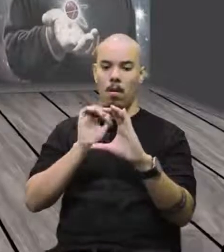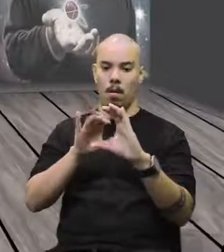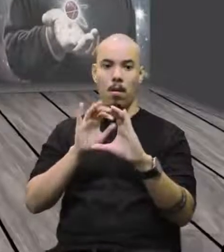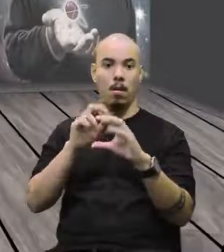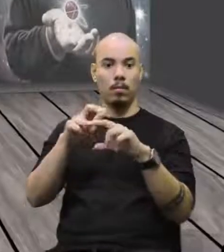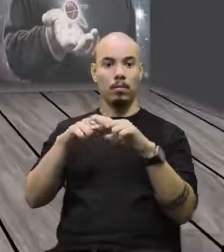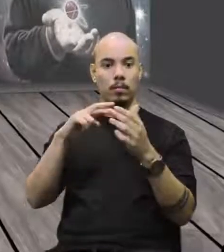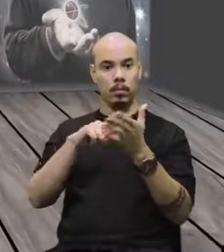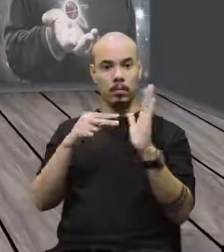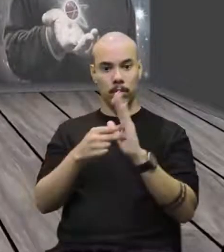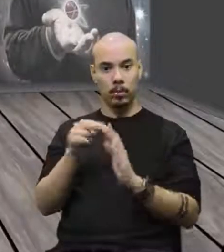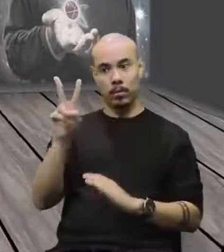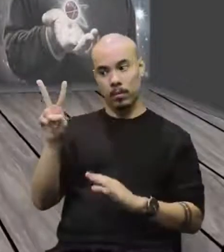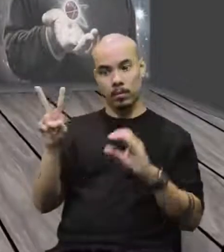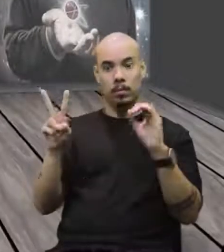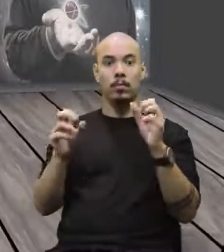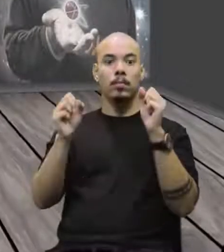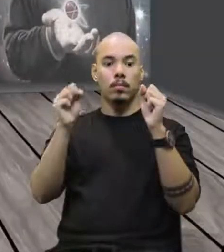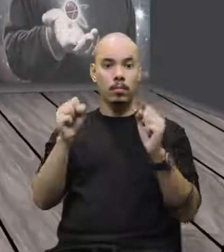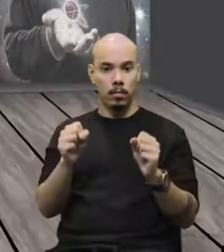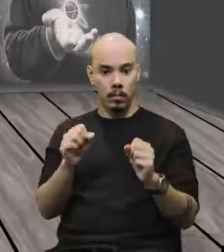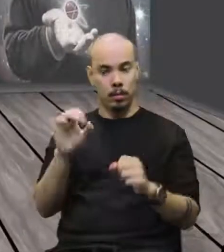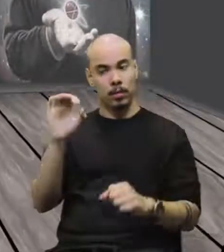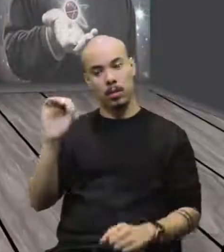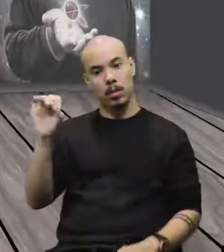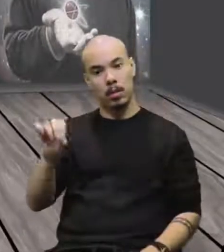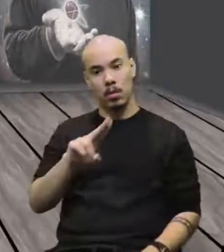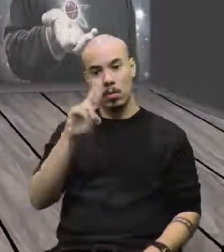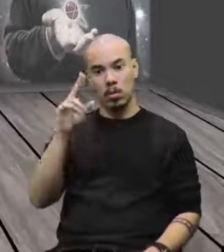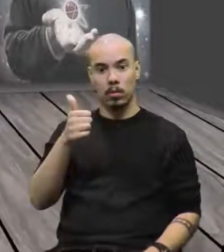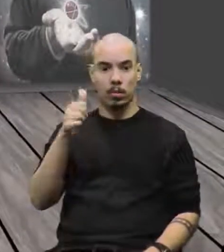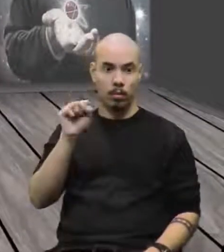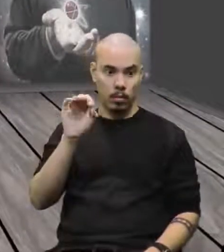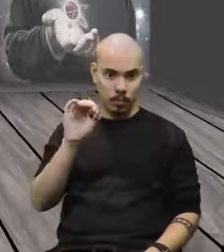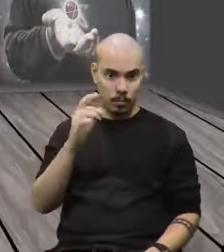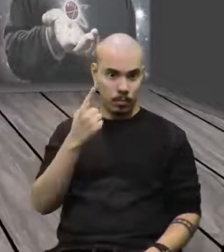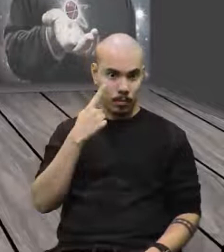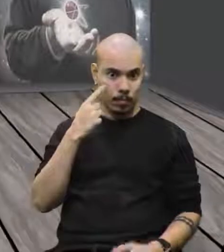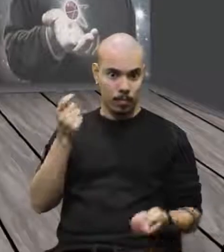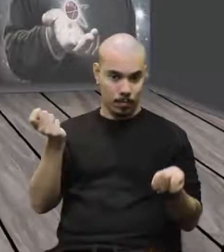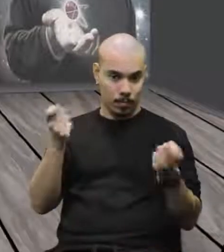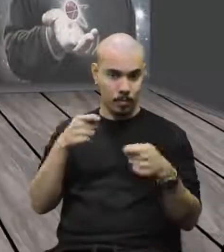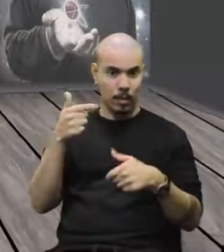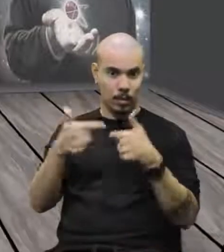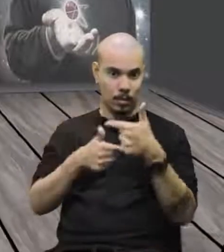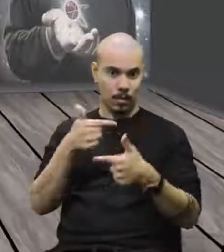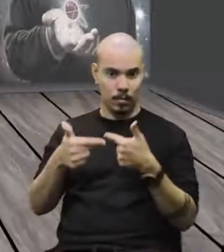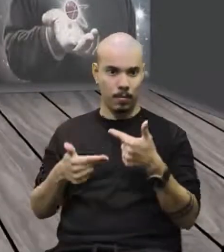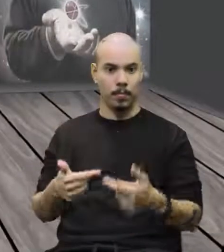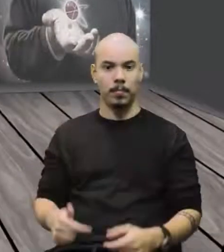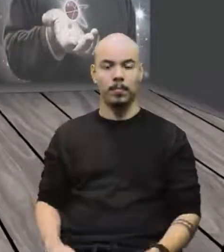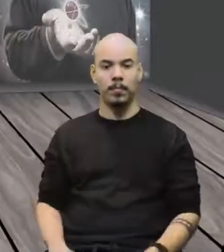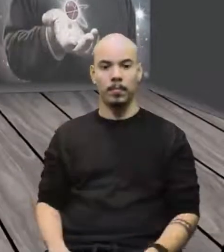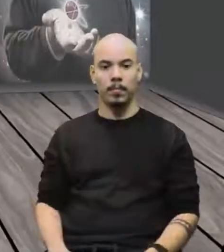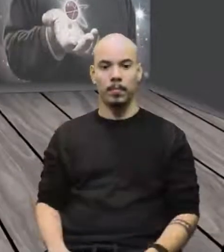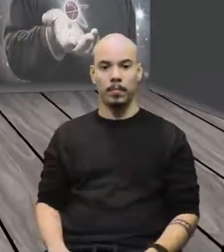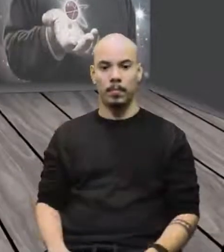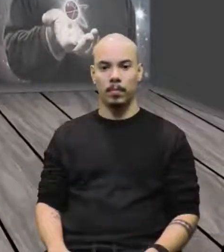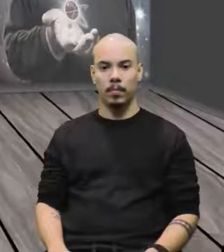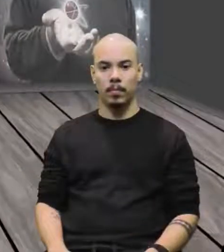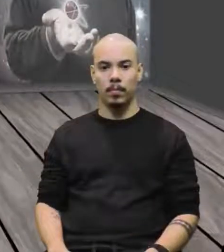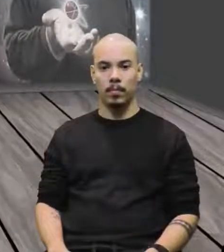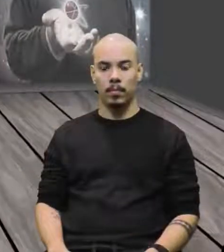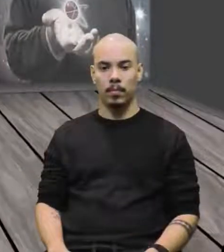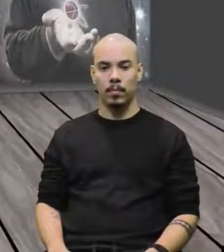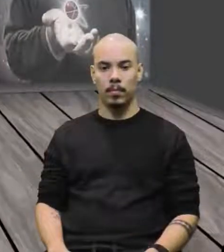entre V e B pode ser 0 a 180. Né? Tá, então vamos ver lá, fazer a resolução, que essa daí dá trabalho, como eu falei, vamos lá? Então a resolução dessa questão